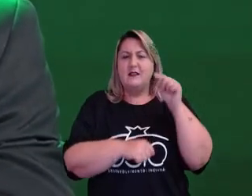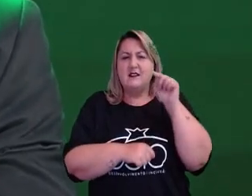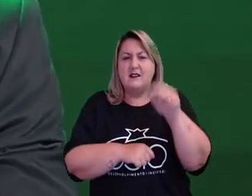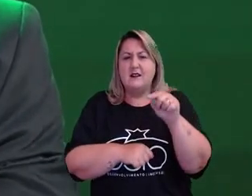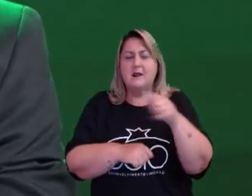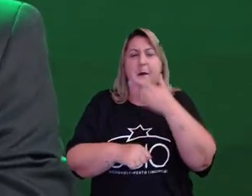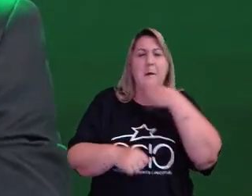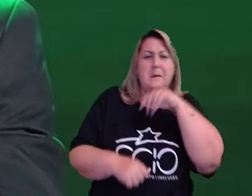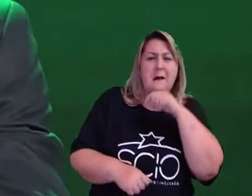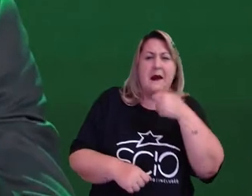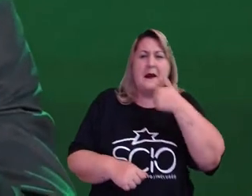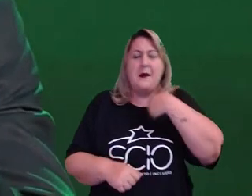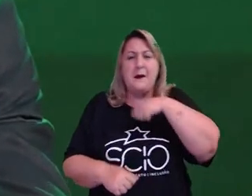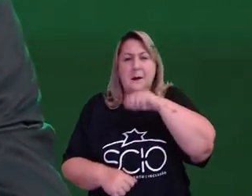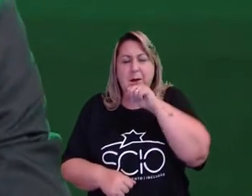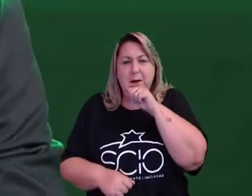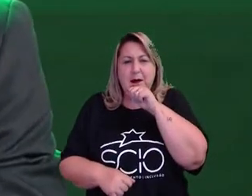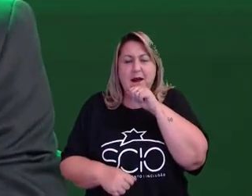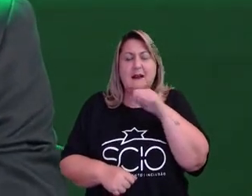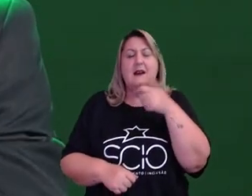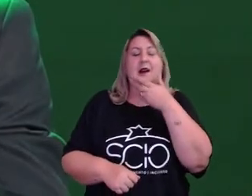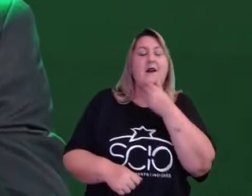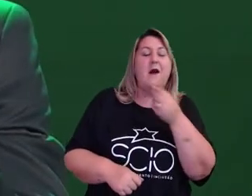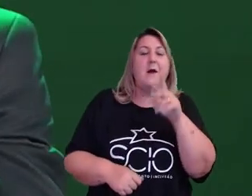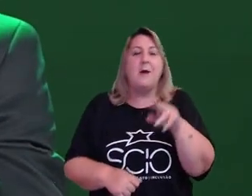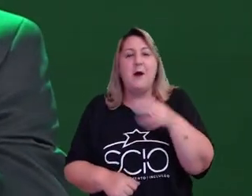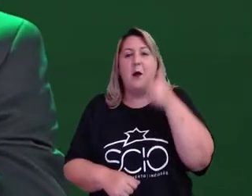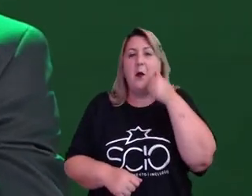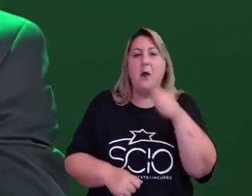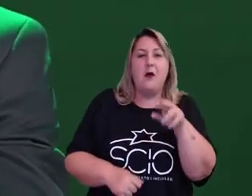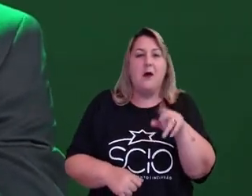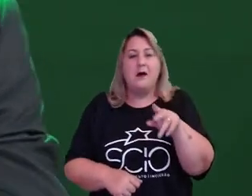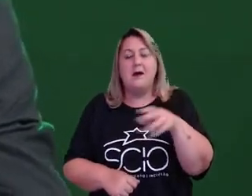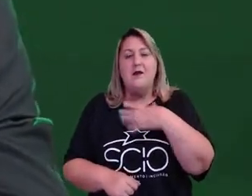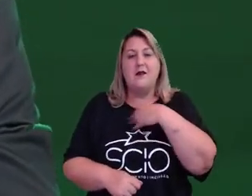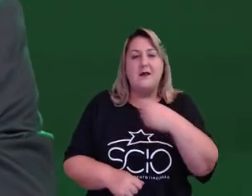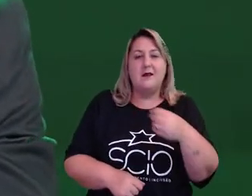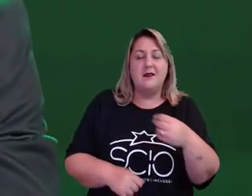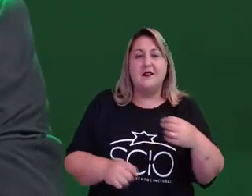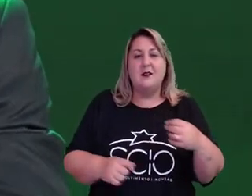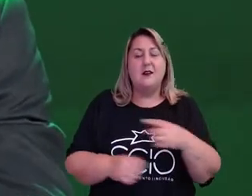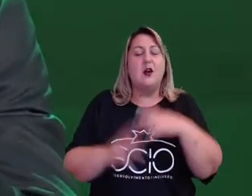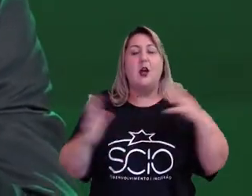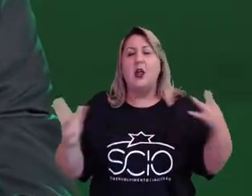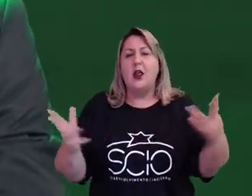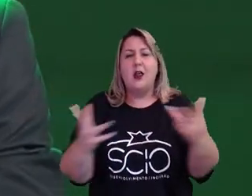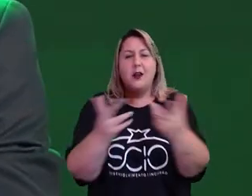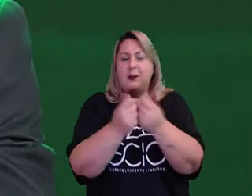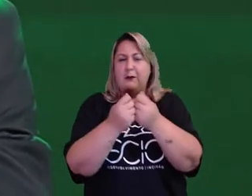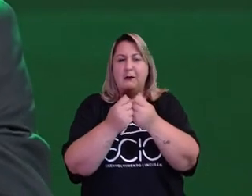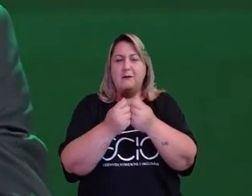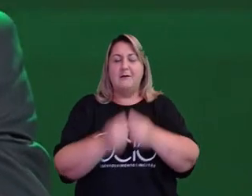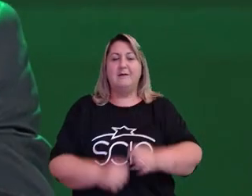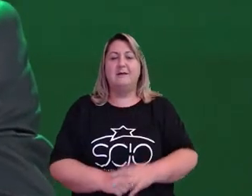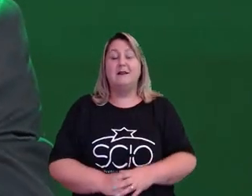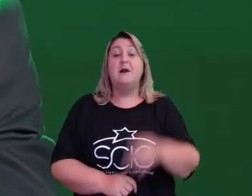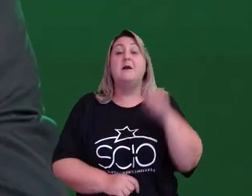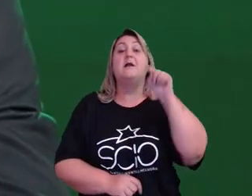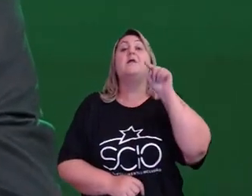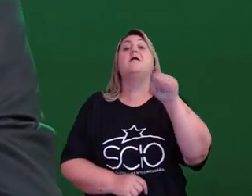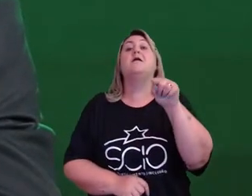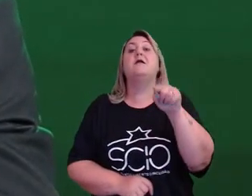pai, mãe, irmão, irmã, para você, filho, filha, para você, amigo, amiga, para